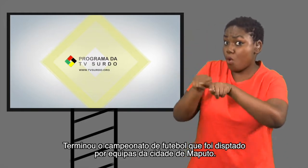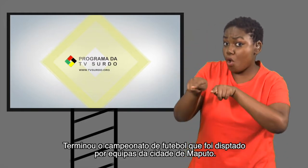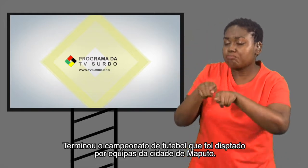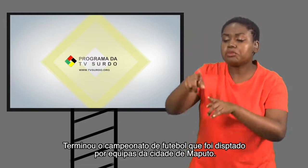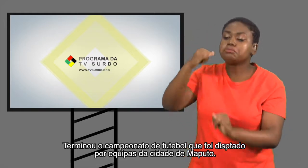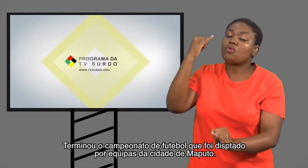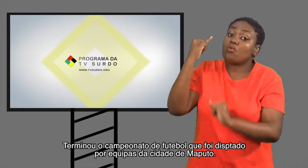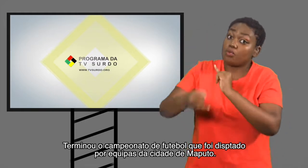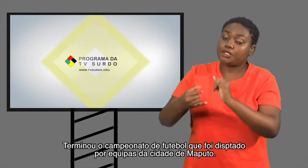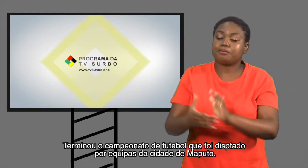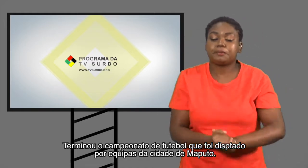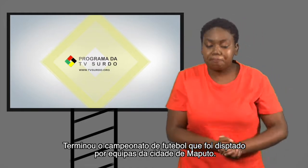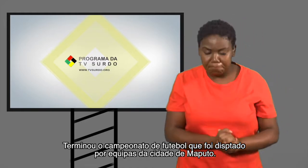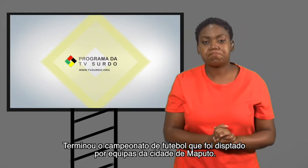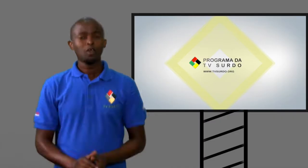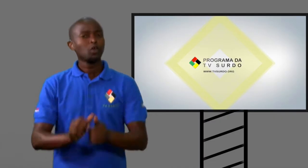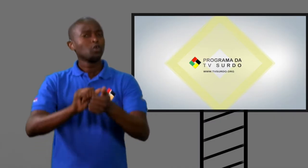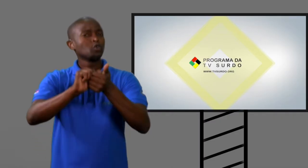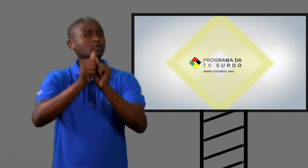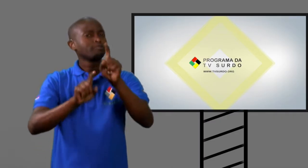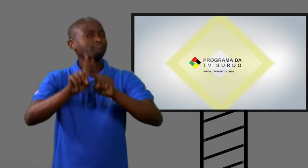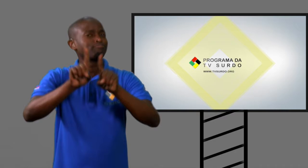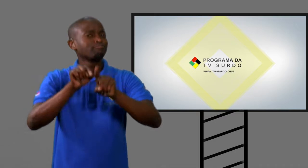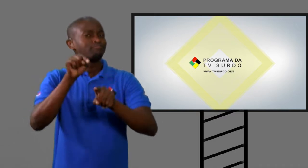disputado por equipas da cidade de Maputo.